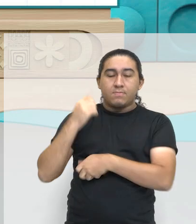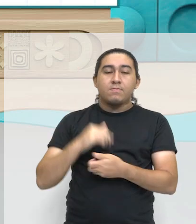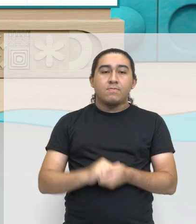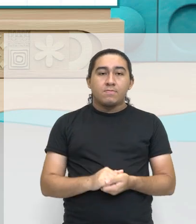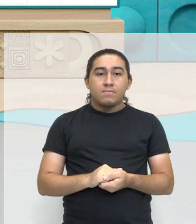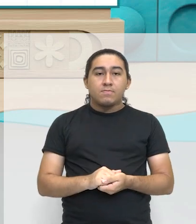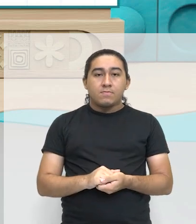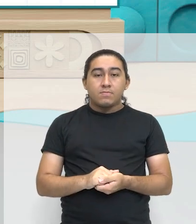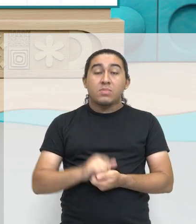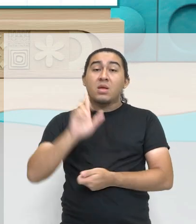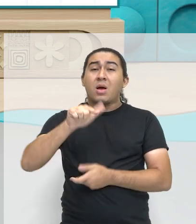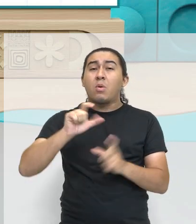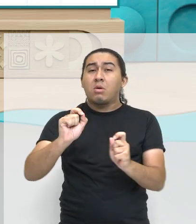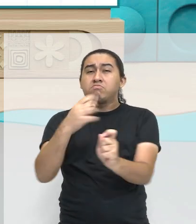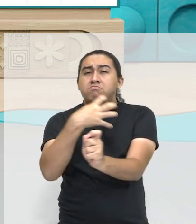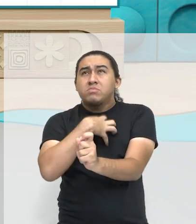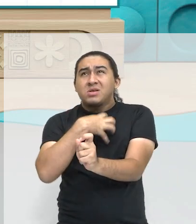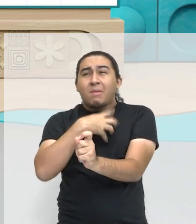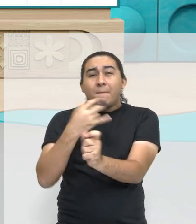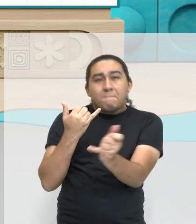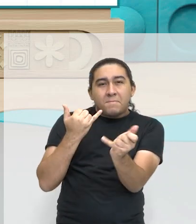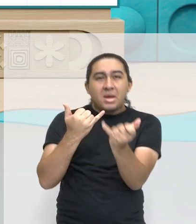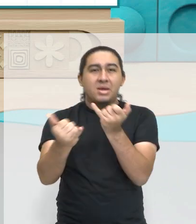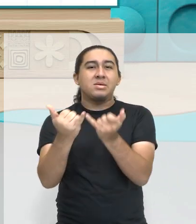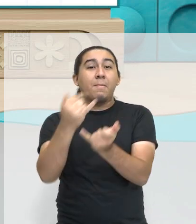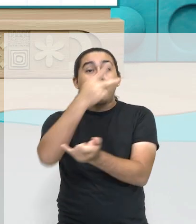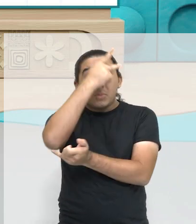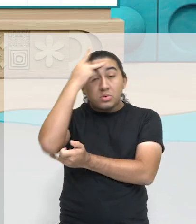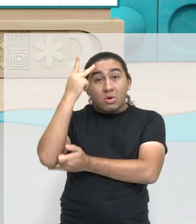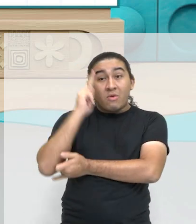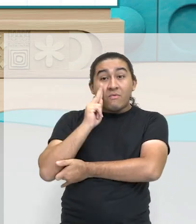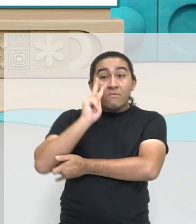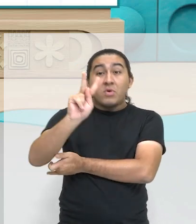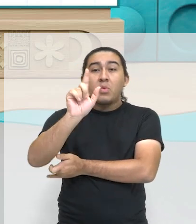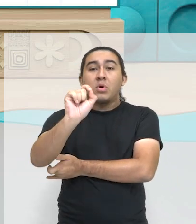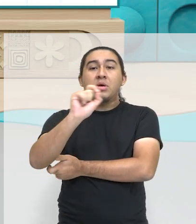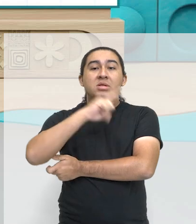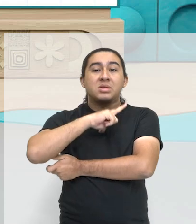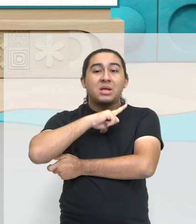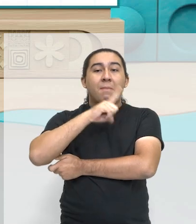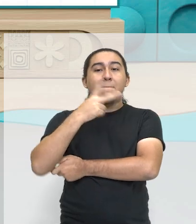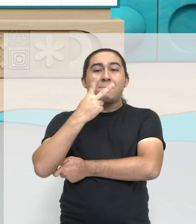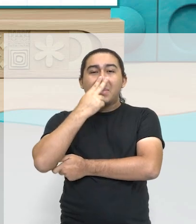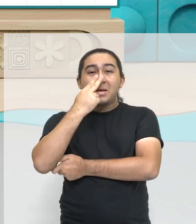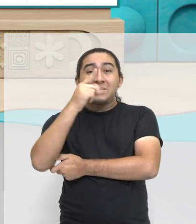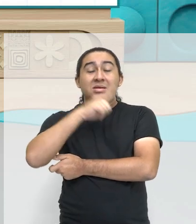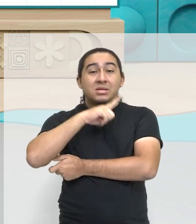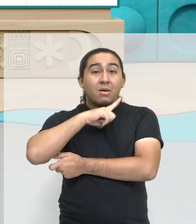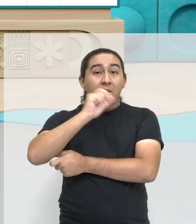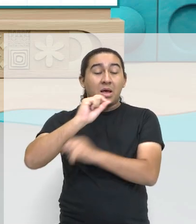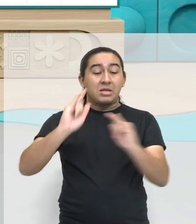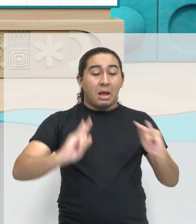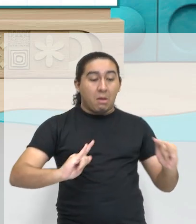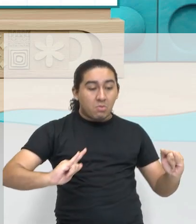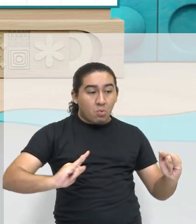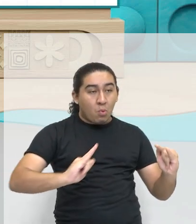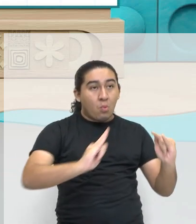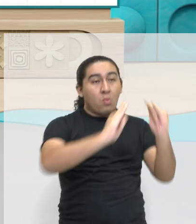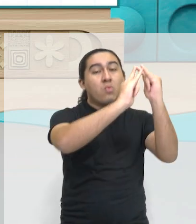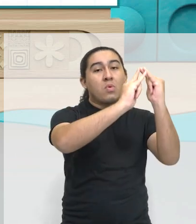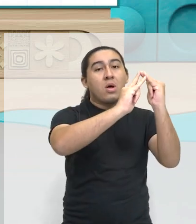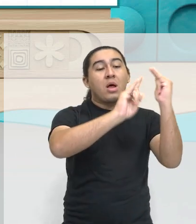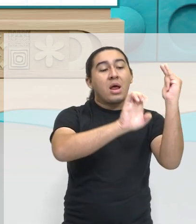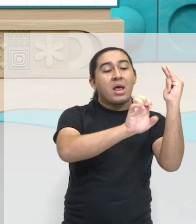teto da plateia do Teatro Amazonas. E ela dá a sensação como se você estivesse vendo